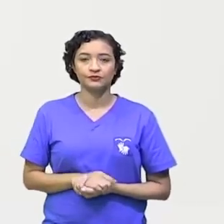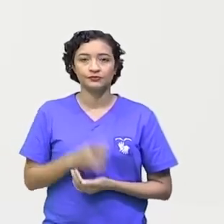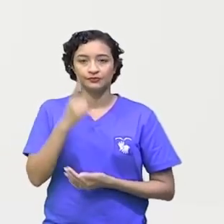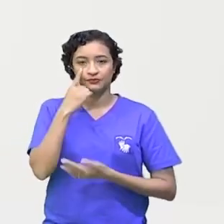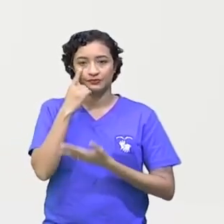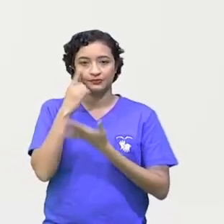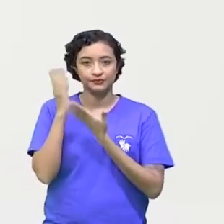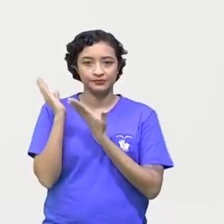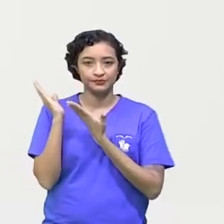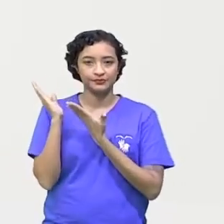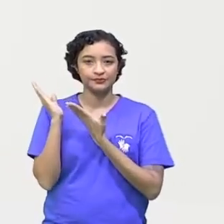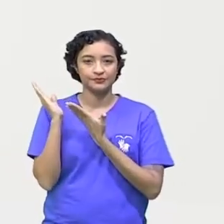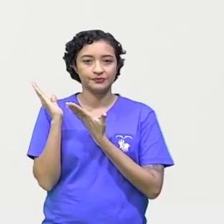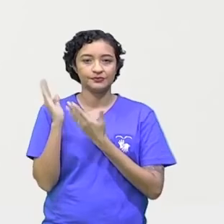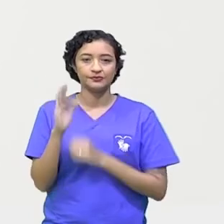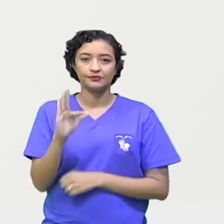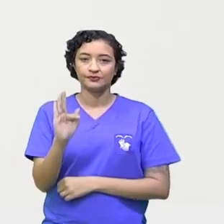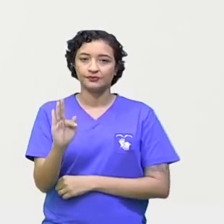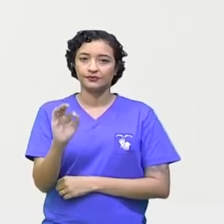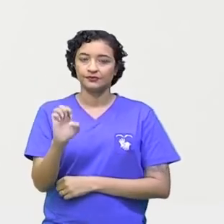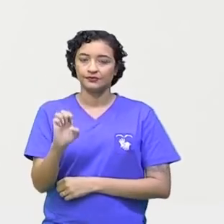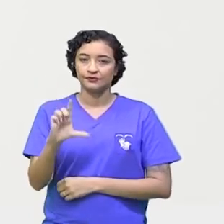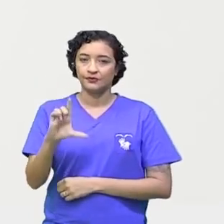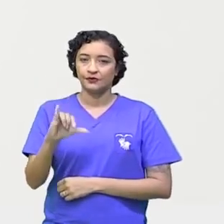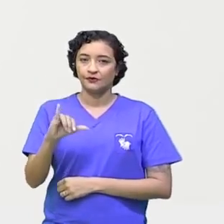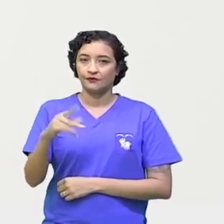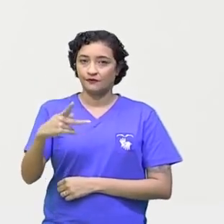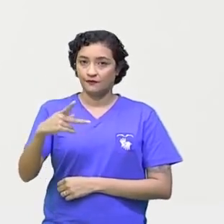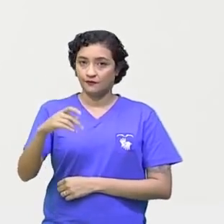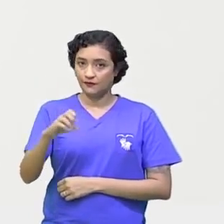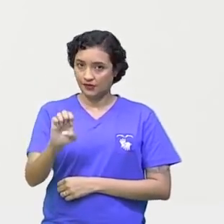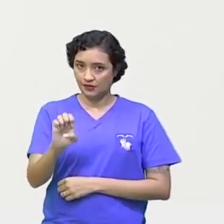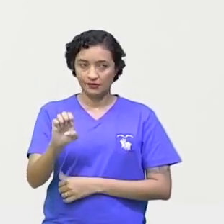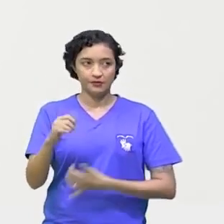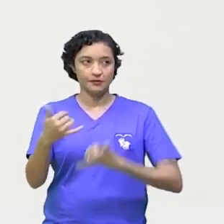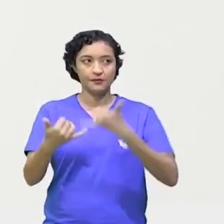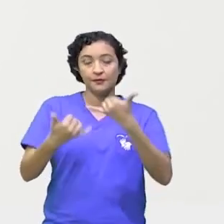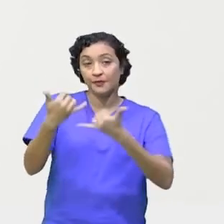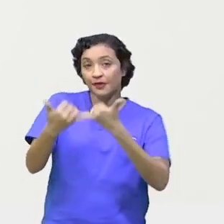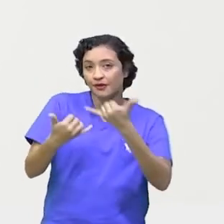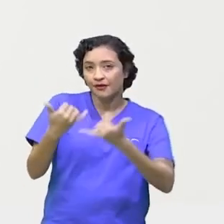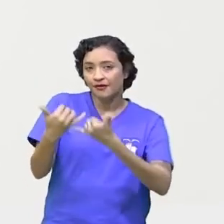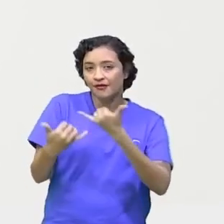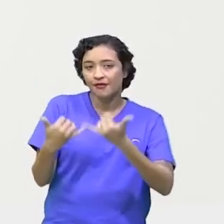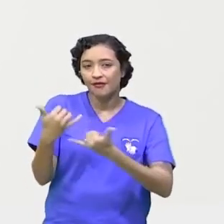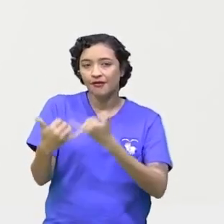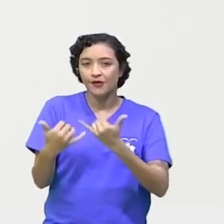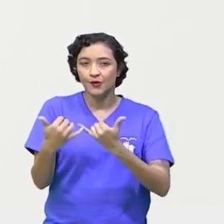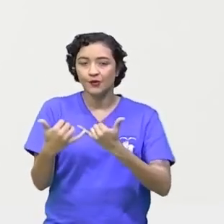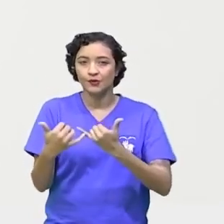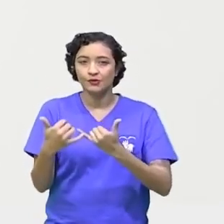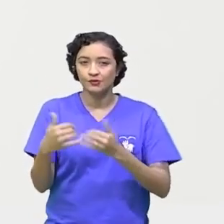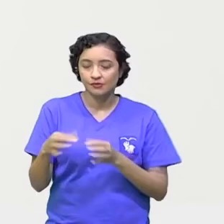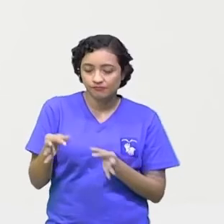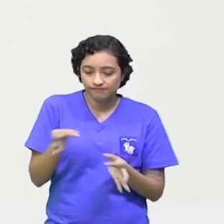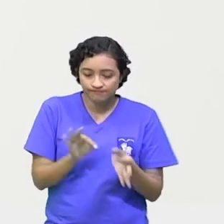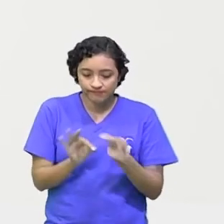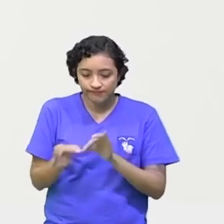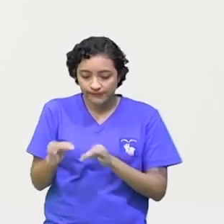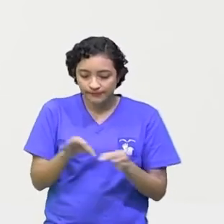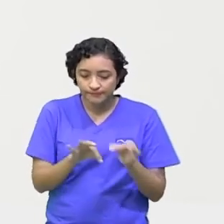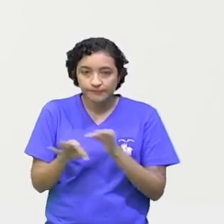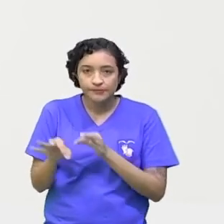Olha aí o Felipe. O Felipe estava brincando com o quebra-cabeça e montou um barquinho com peças